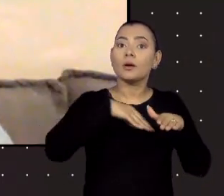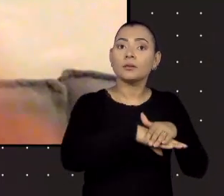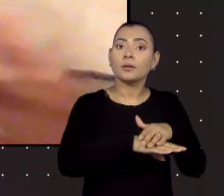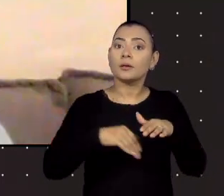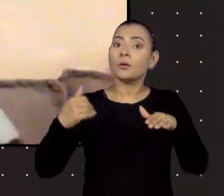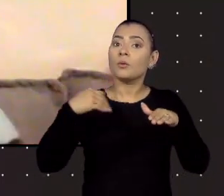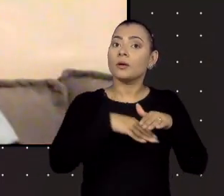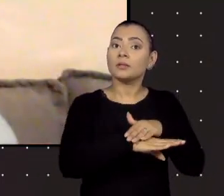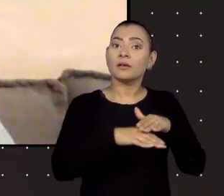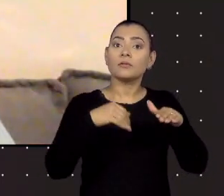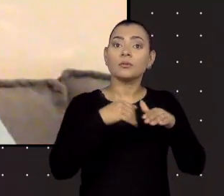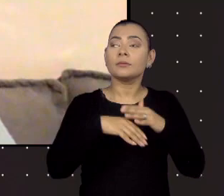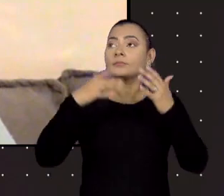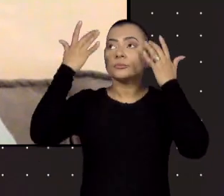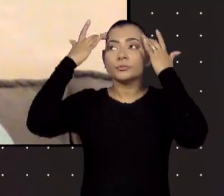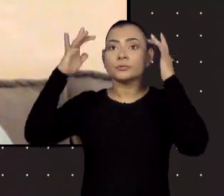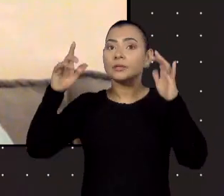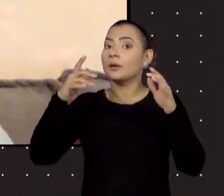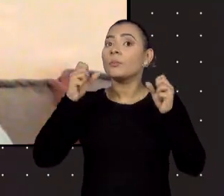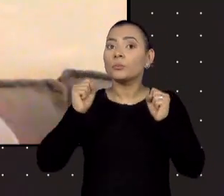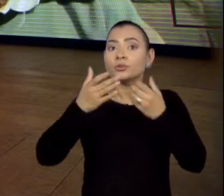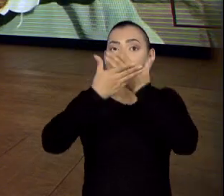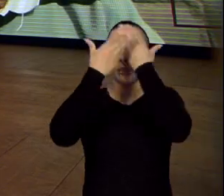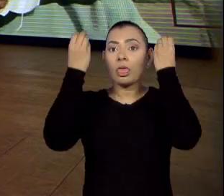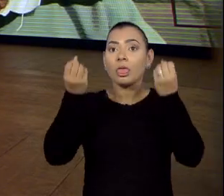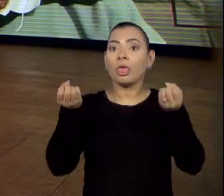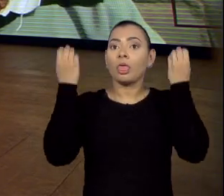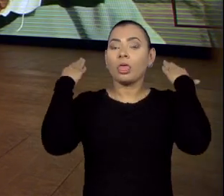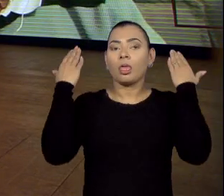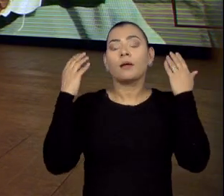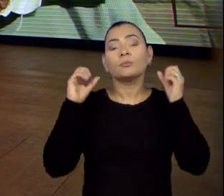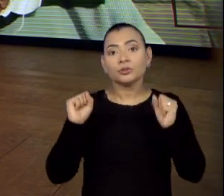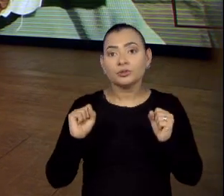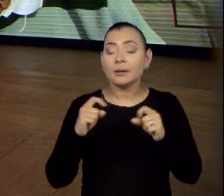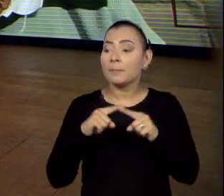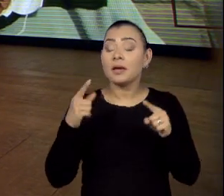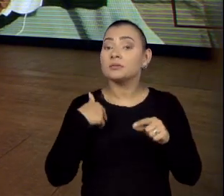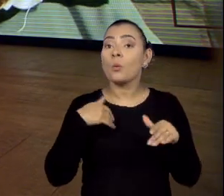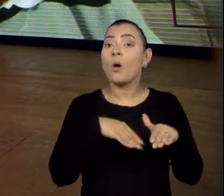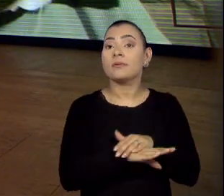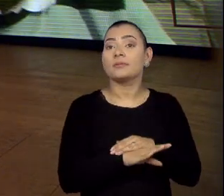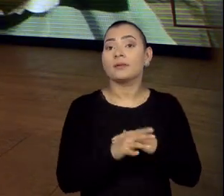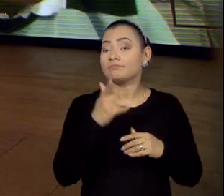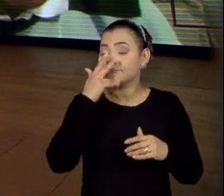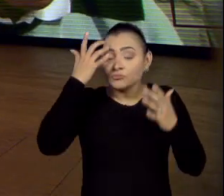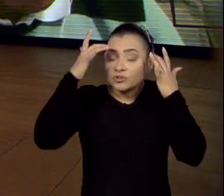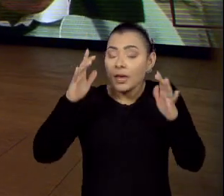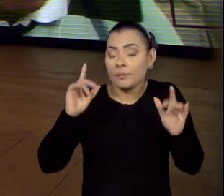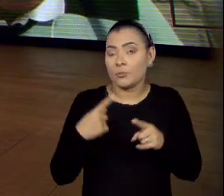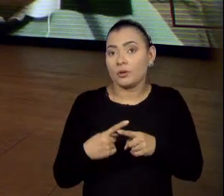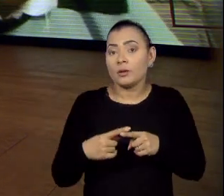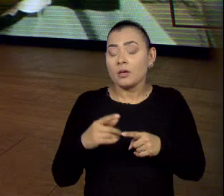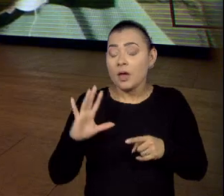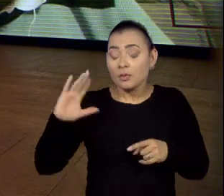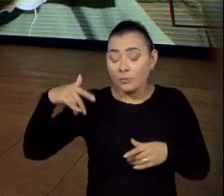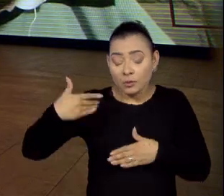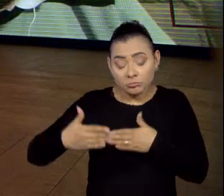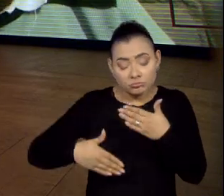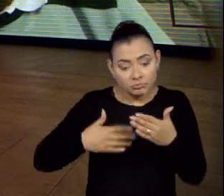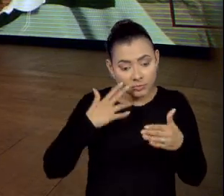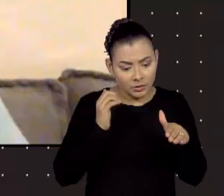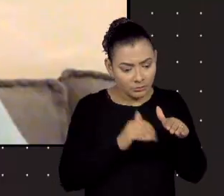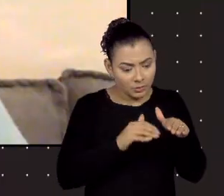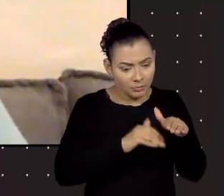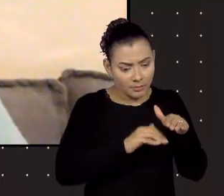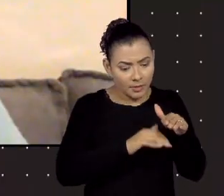um instinto. Um instinto. A gente nem sabe por que faz as coisas na hora. Mais tarde eu percebi, e eu fui recolhendo